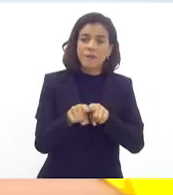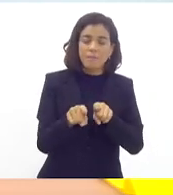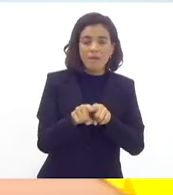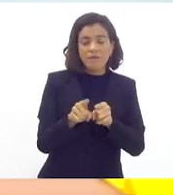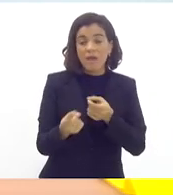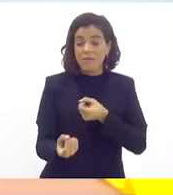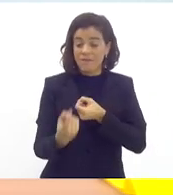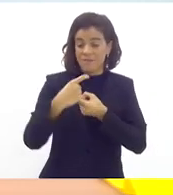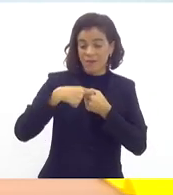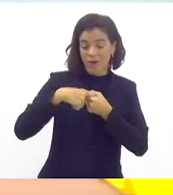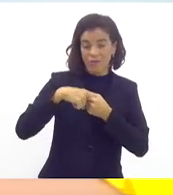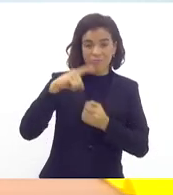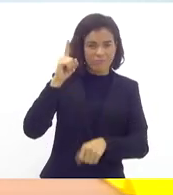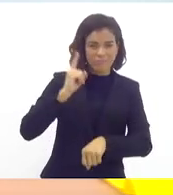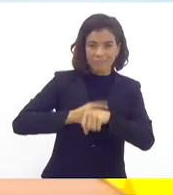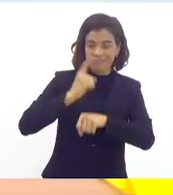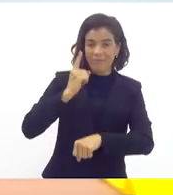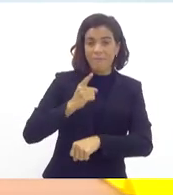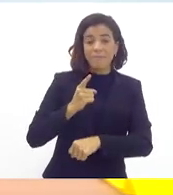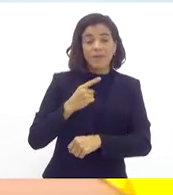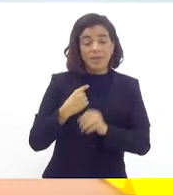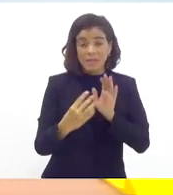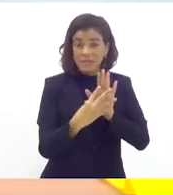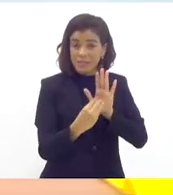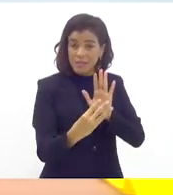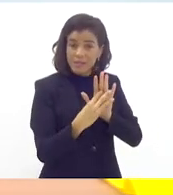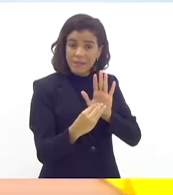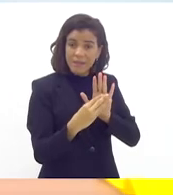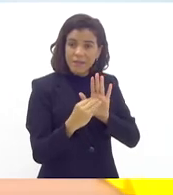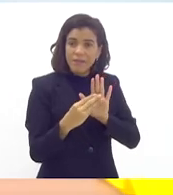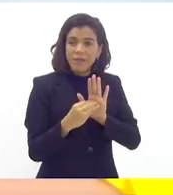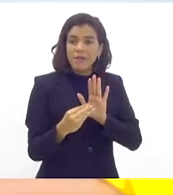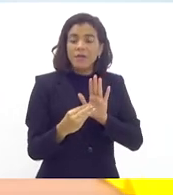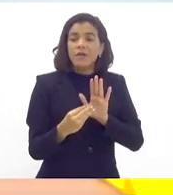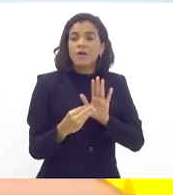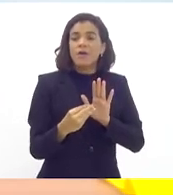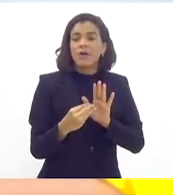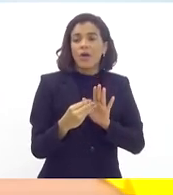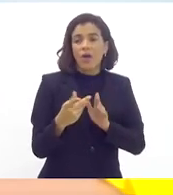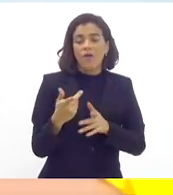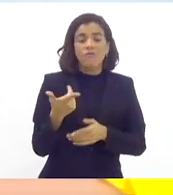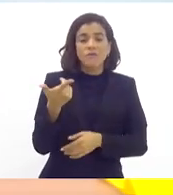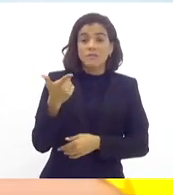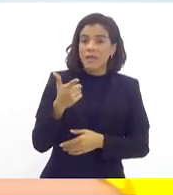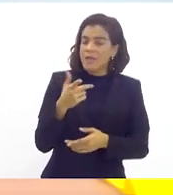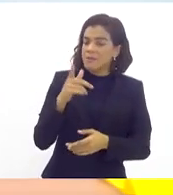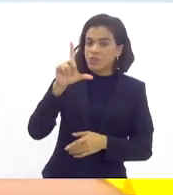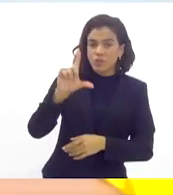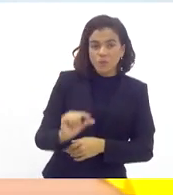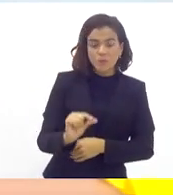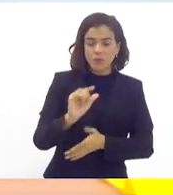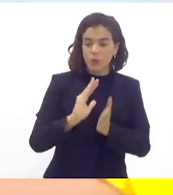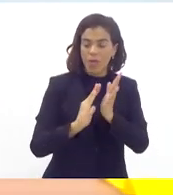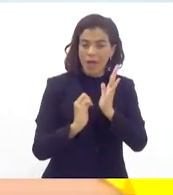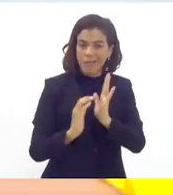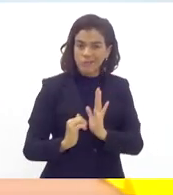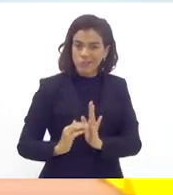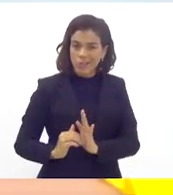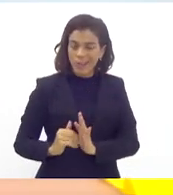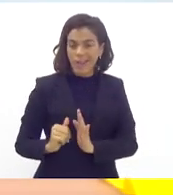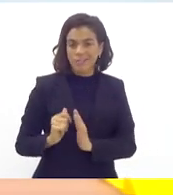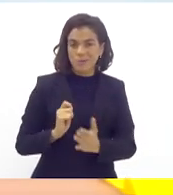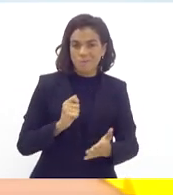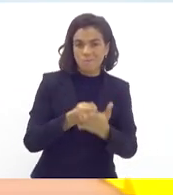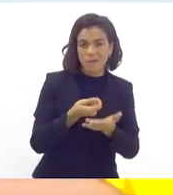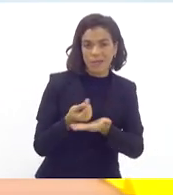ressarcimento automático de crédito para contribuintes. Com esse modelo, provavelmente você fecha muito espaço de sonegação que existe hoje. Então, tem uma